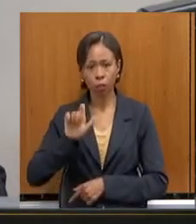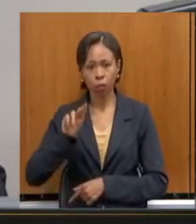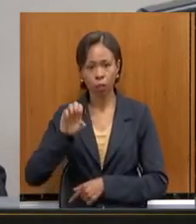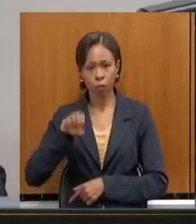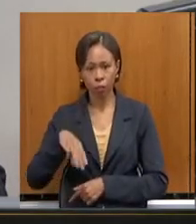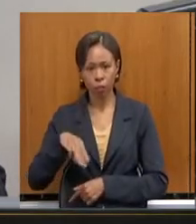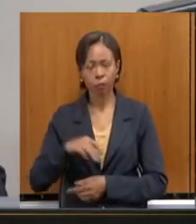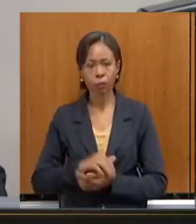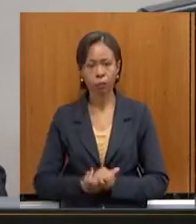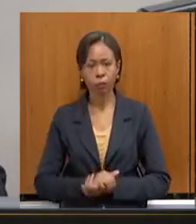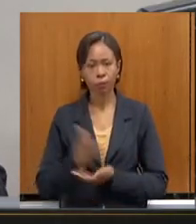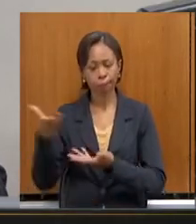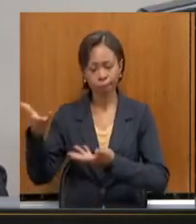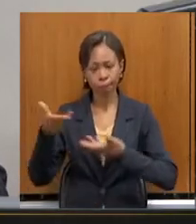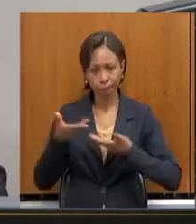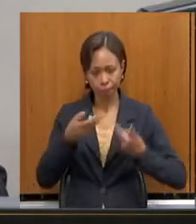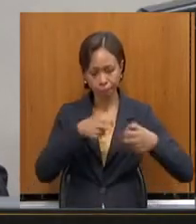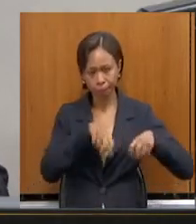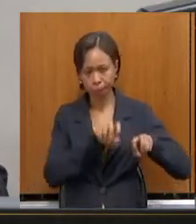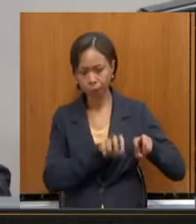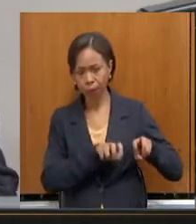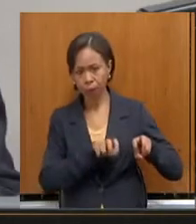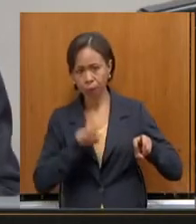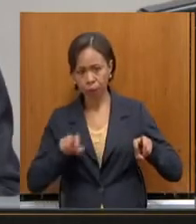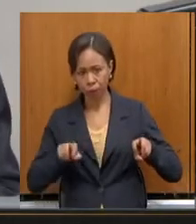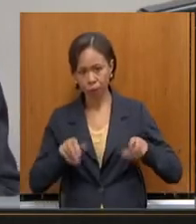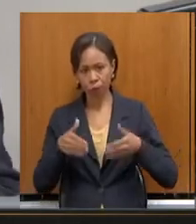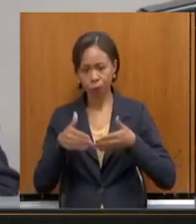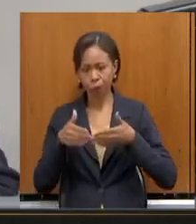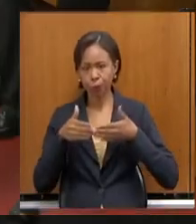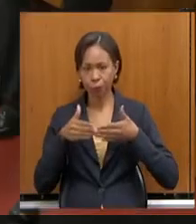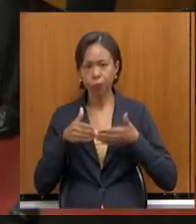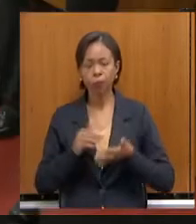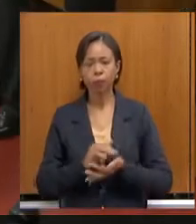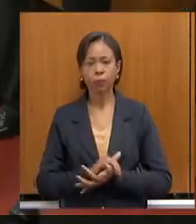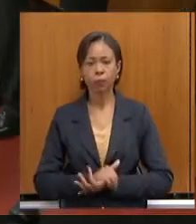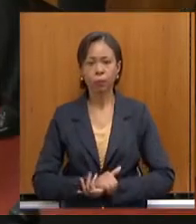para comporem a mesa